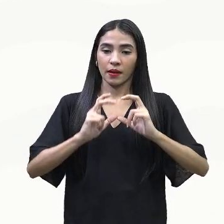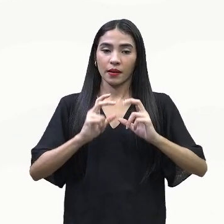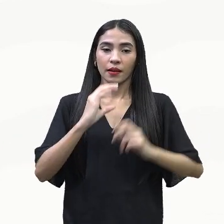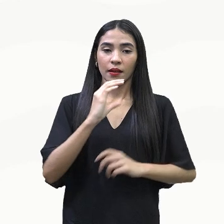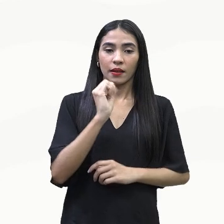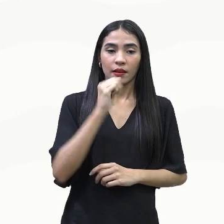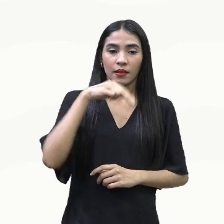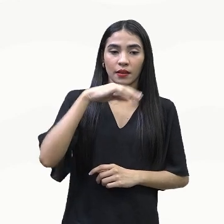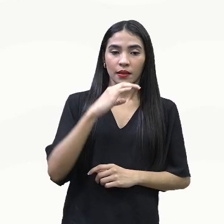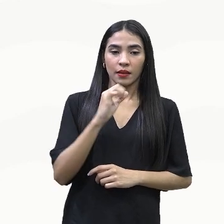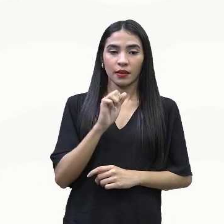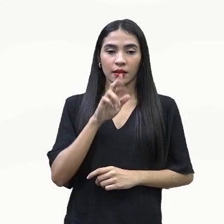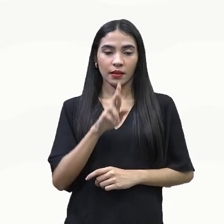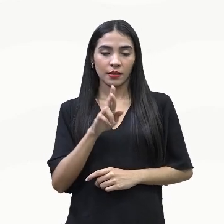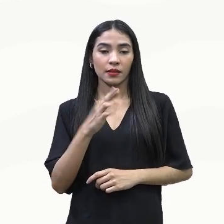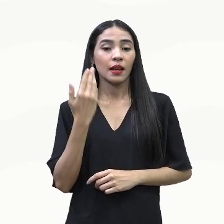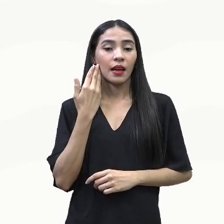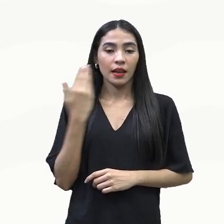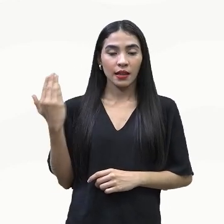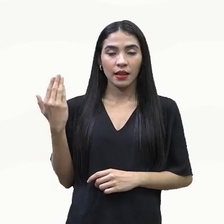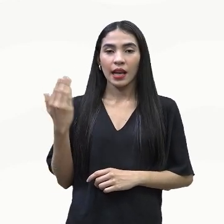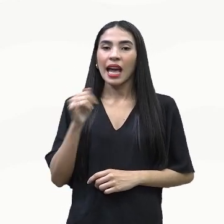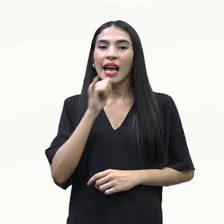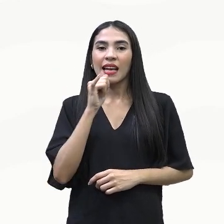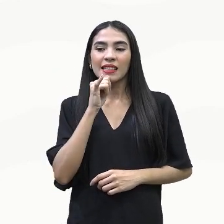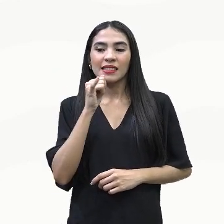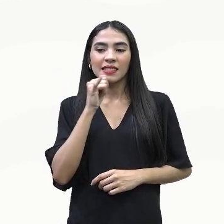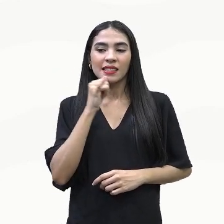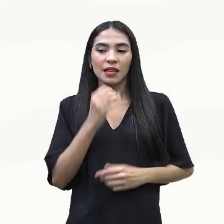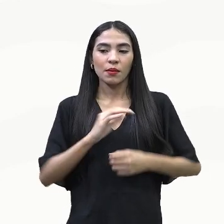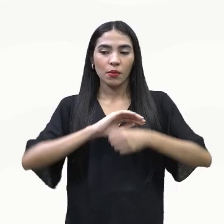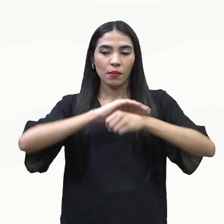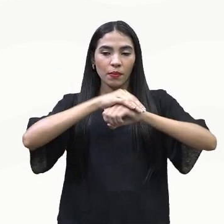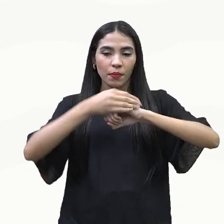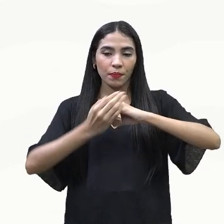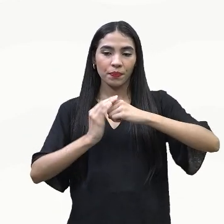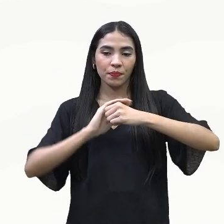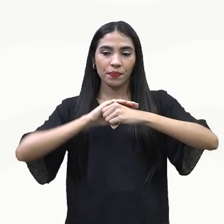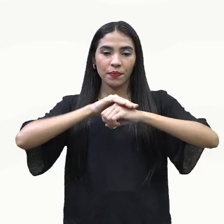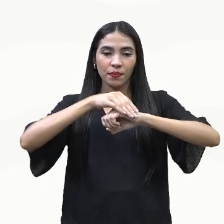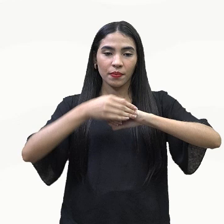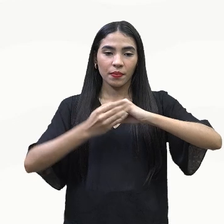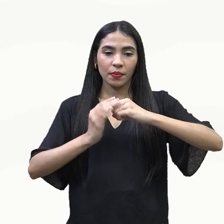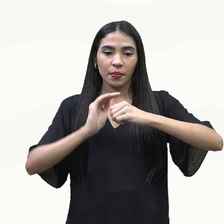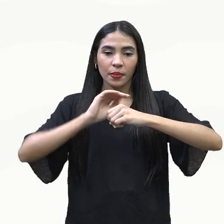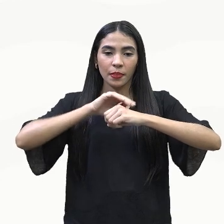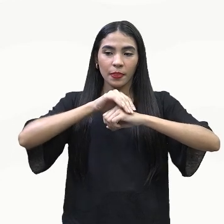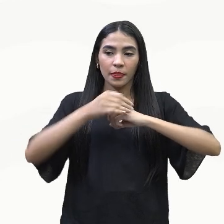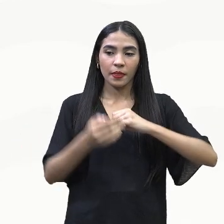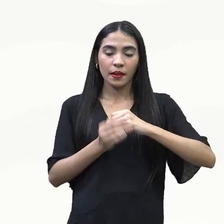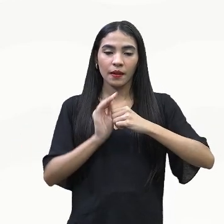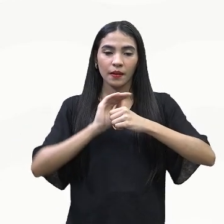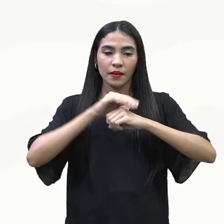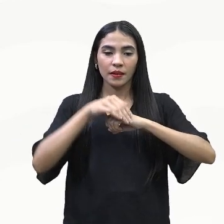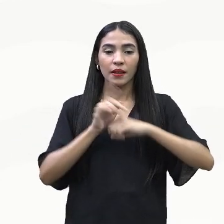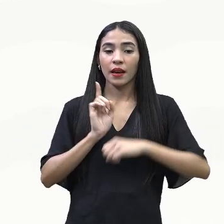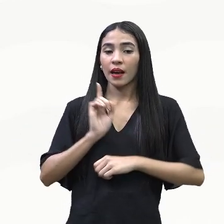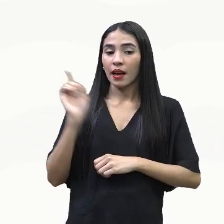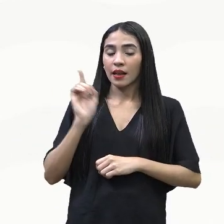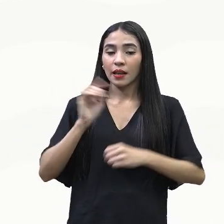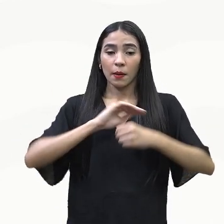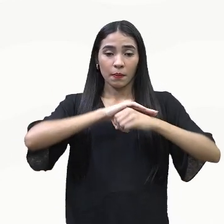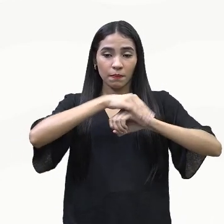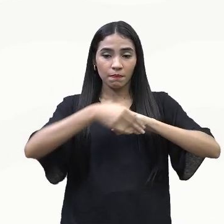Ou seja, no caso aqui, o câncer de mama, né? Neoplasia benigna, olha, aqui está normal,